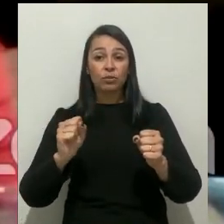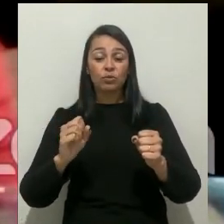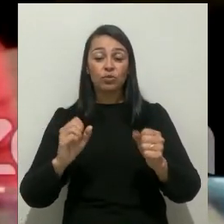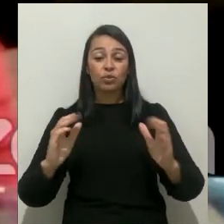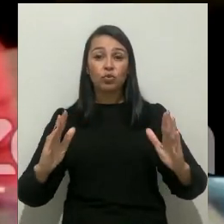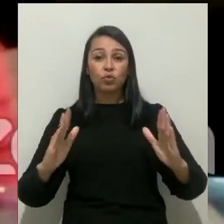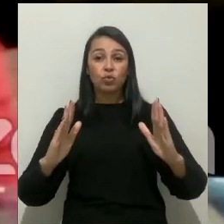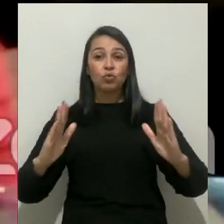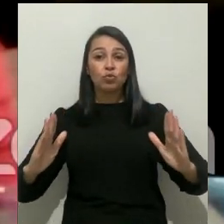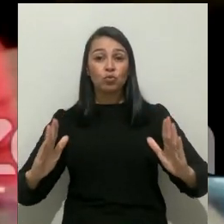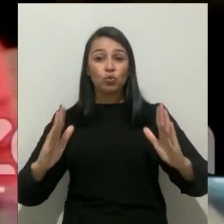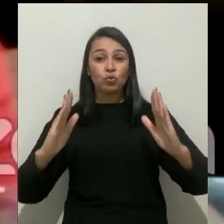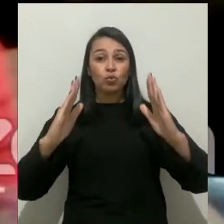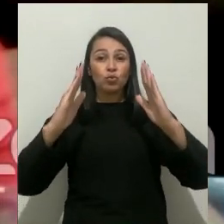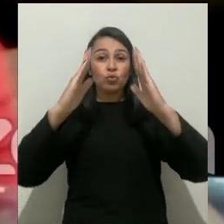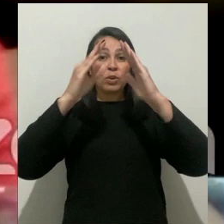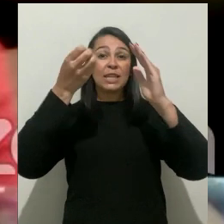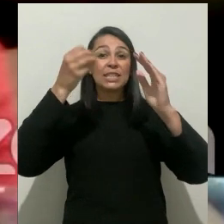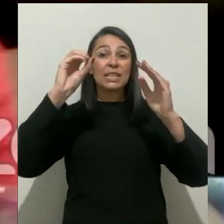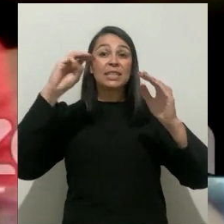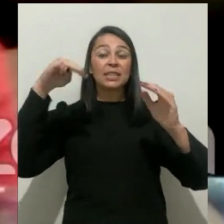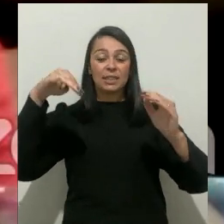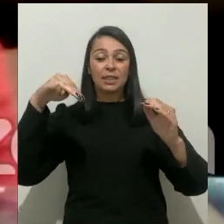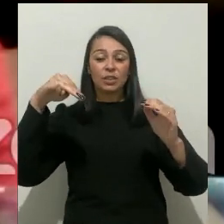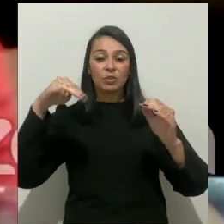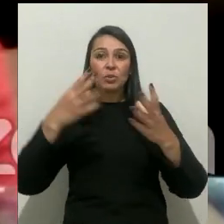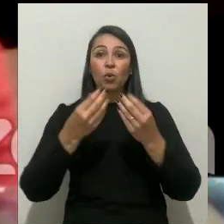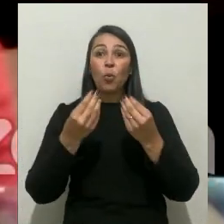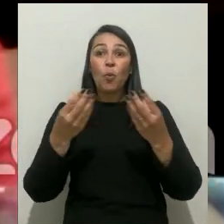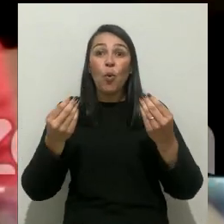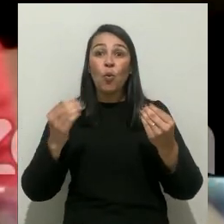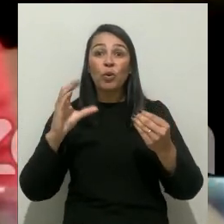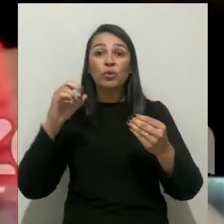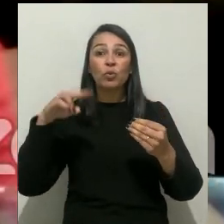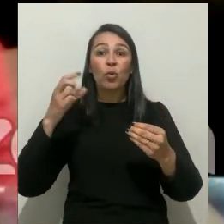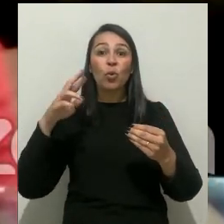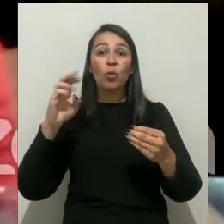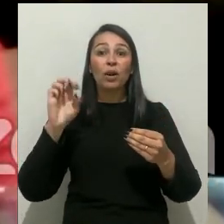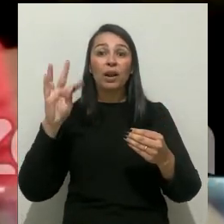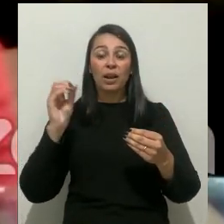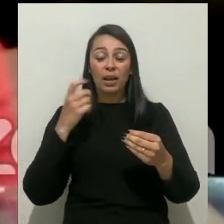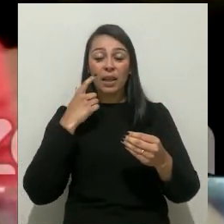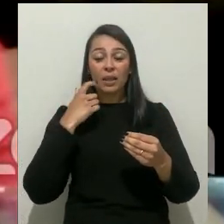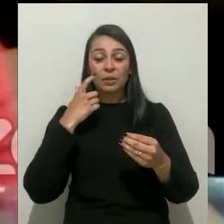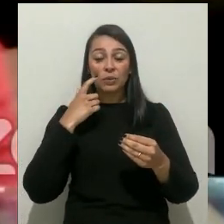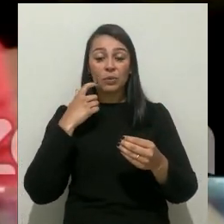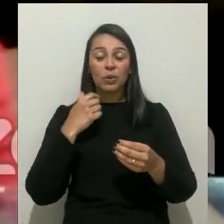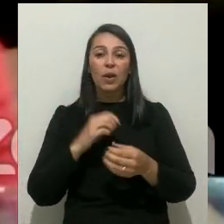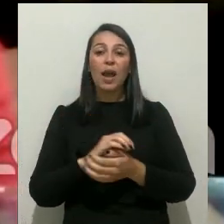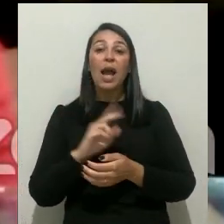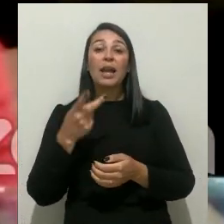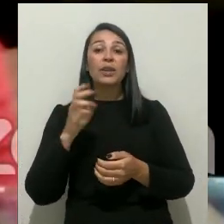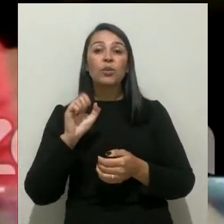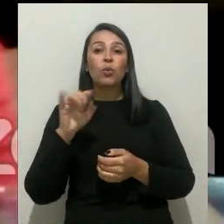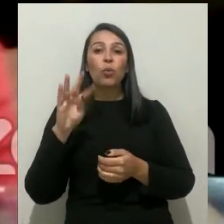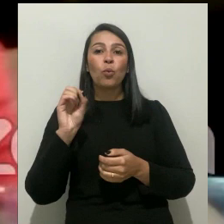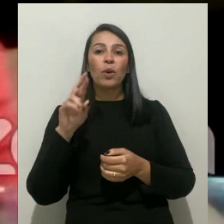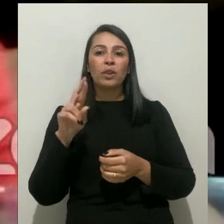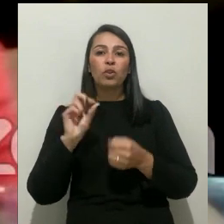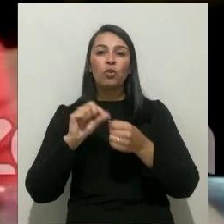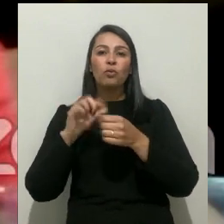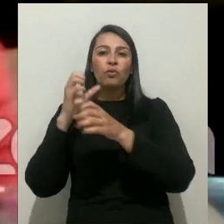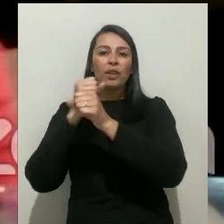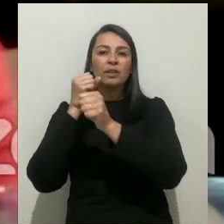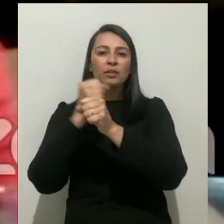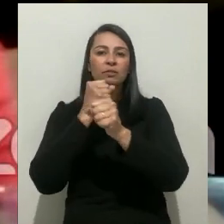60 centímetros, com uma quantidade absurda de concreto, como se fosse a chaminé mesmo. Com isso, o Heitor fez um